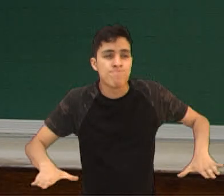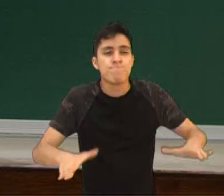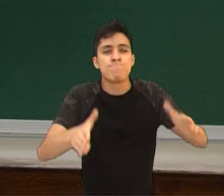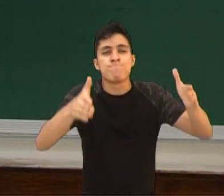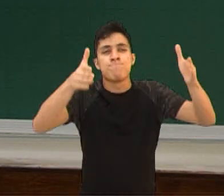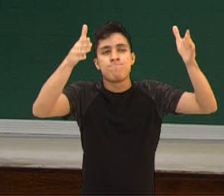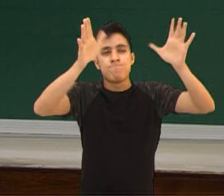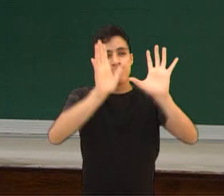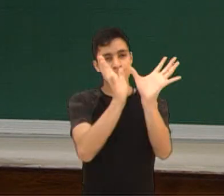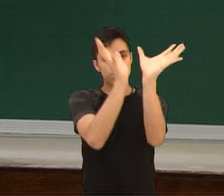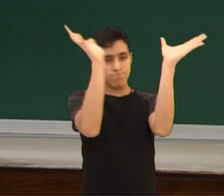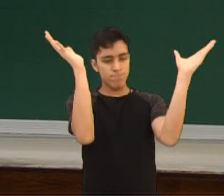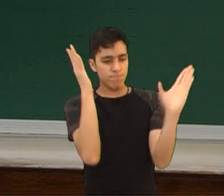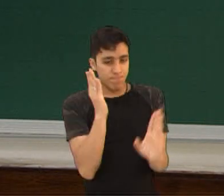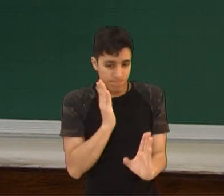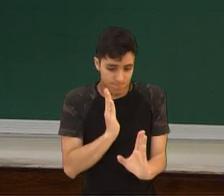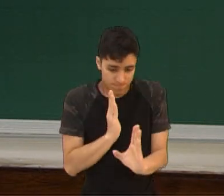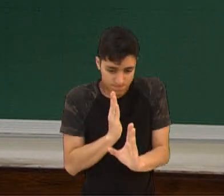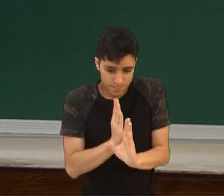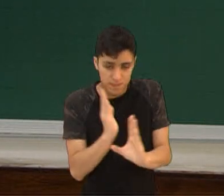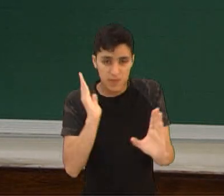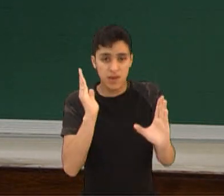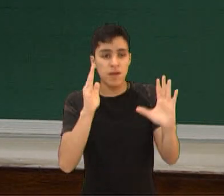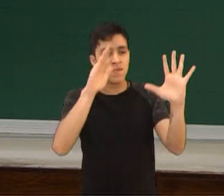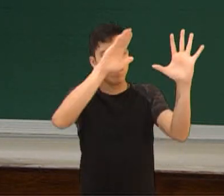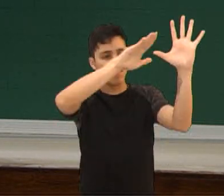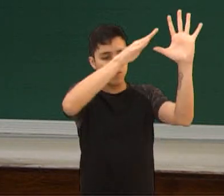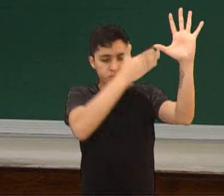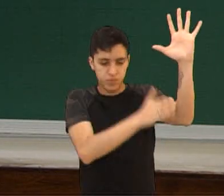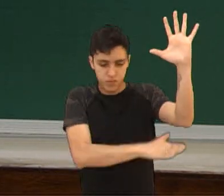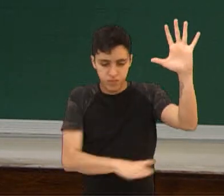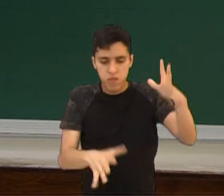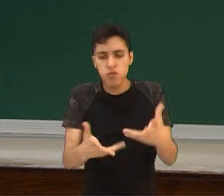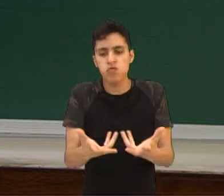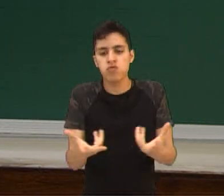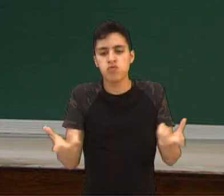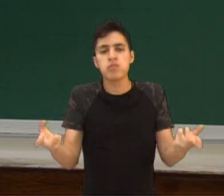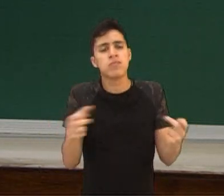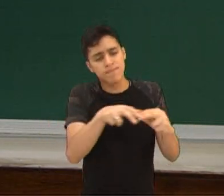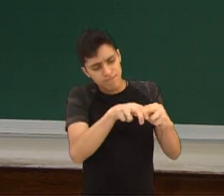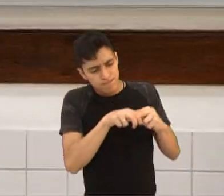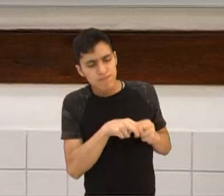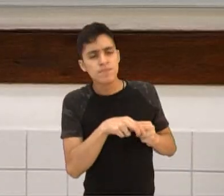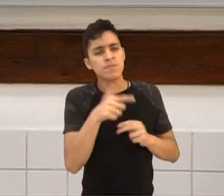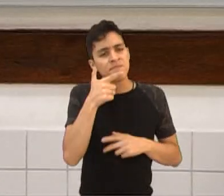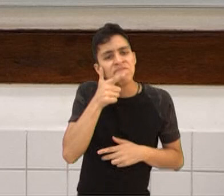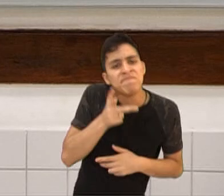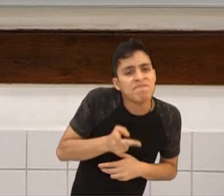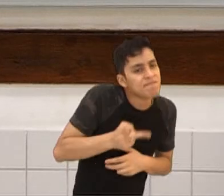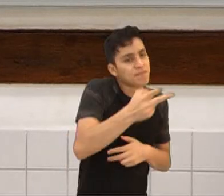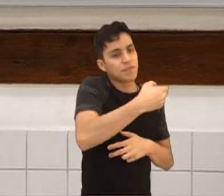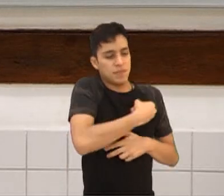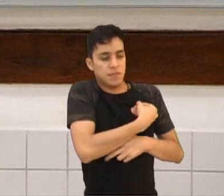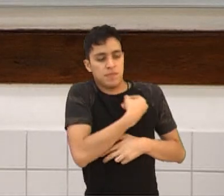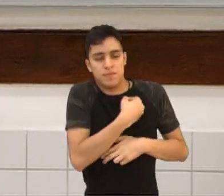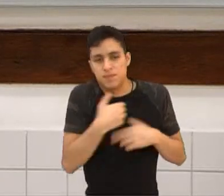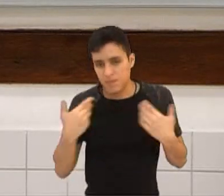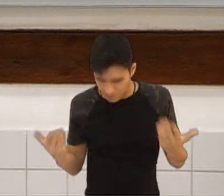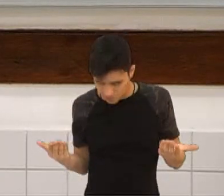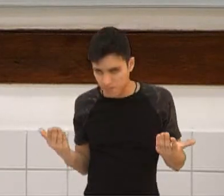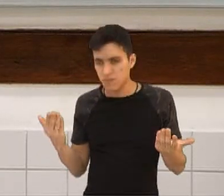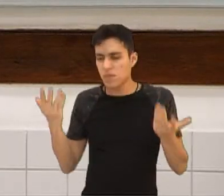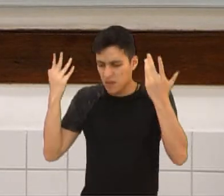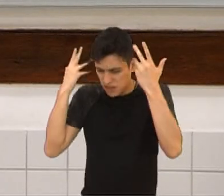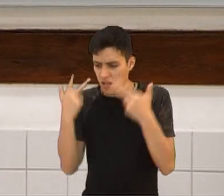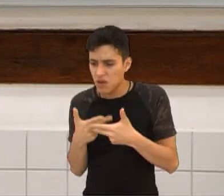mantém justamente por conta da decomposição da matéria orgânica, o humus. Então, tanto as plantas quanto os animais que morrem entram